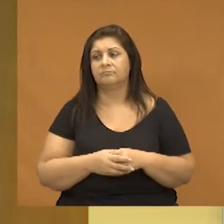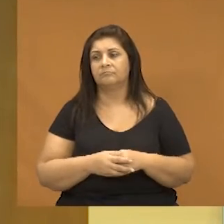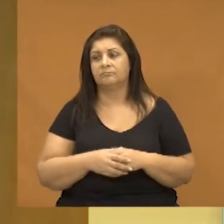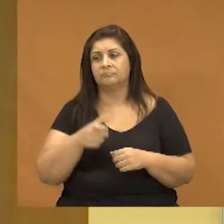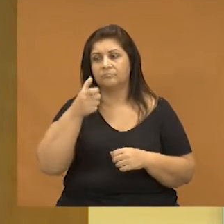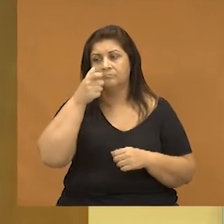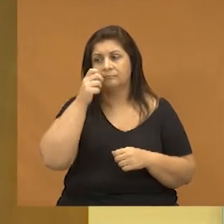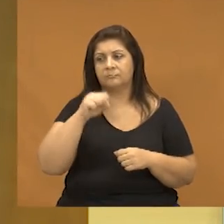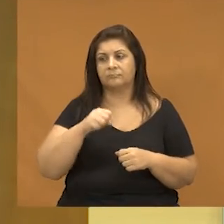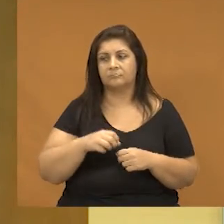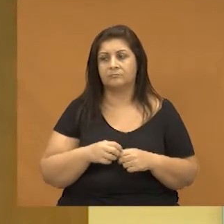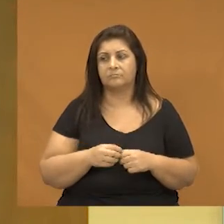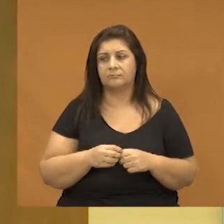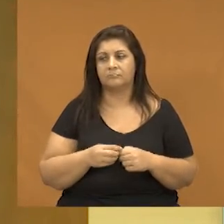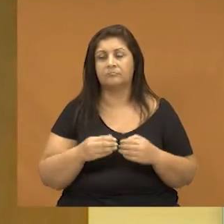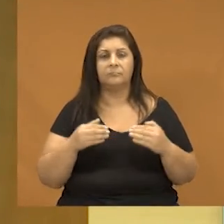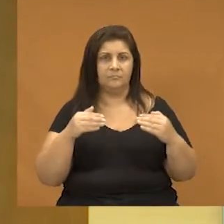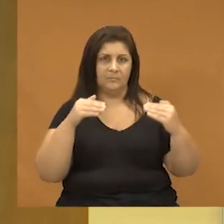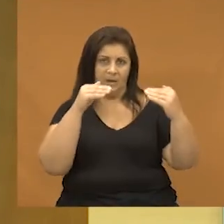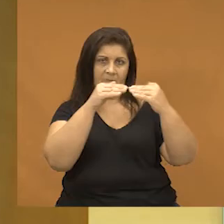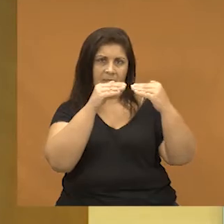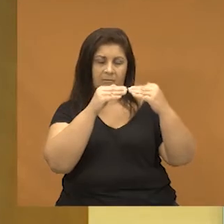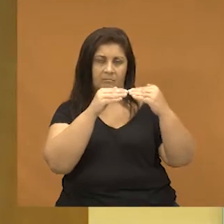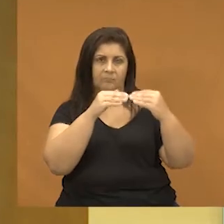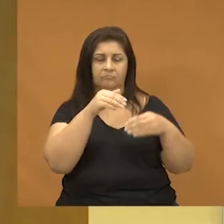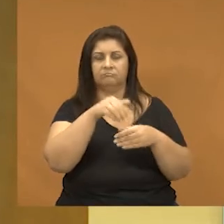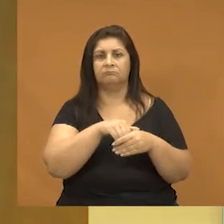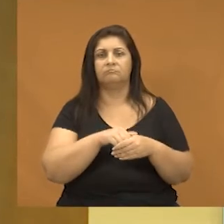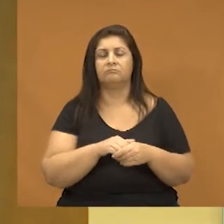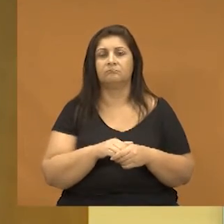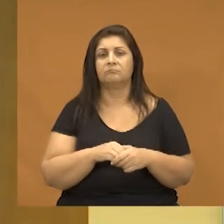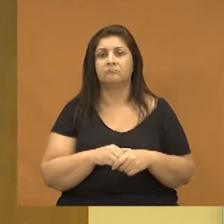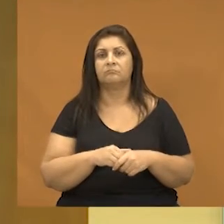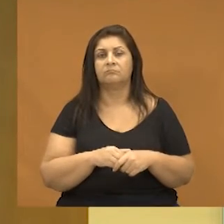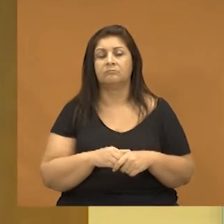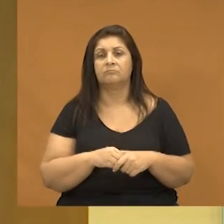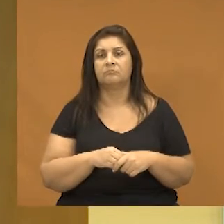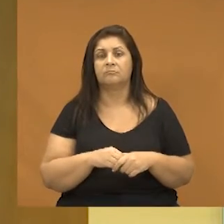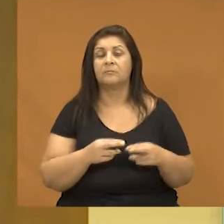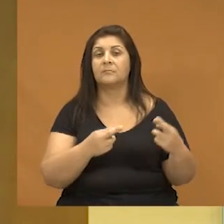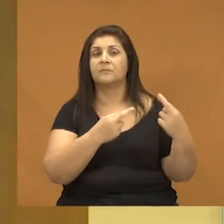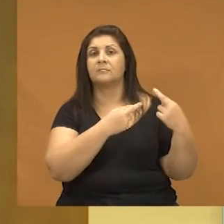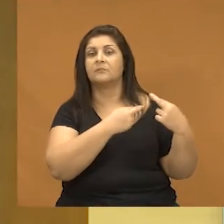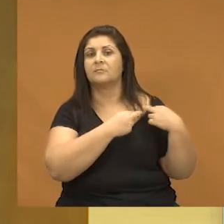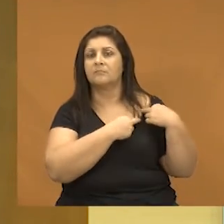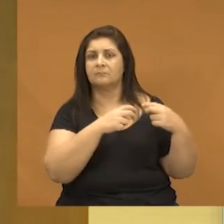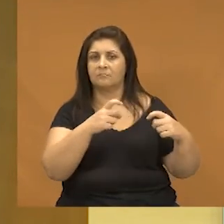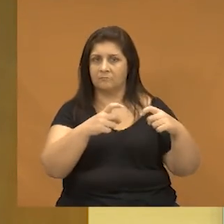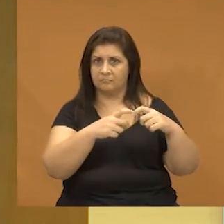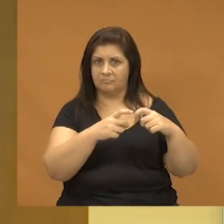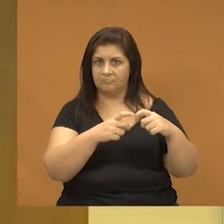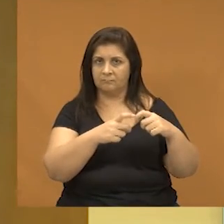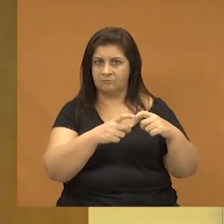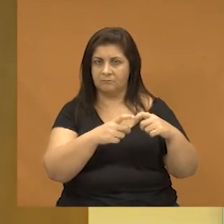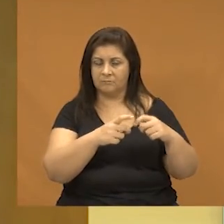sim. O que me faz votar favorável nesse projeto, Aderbal, é a responsabilidade do médico